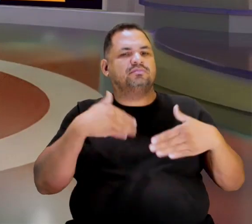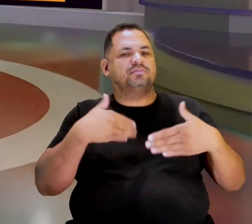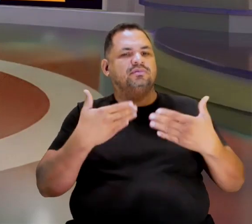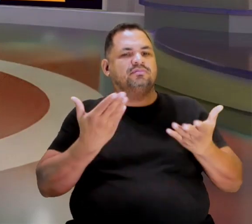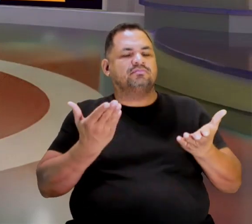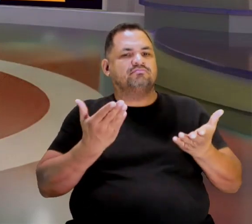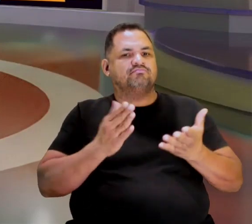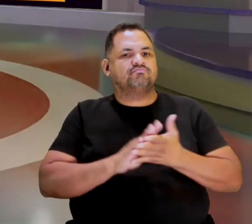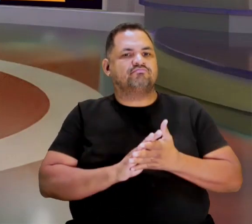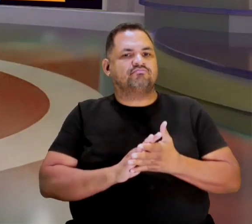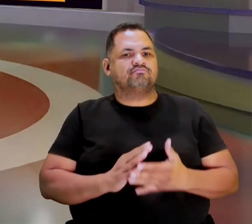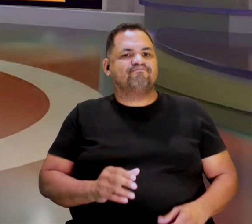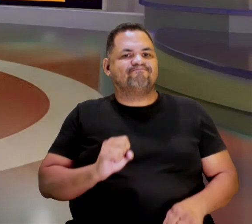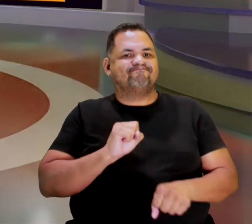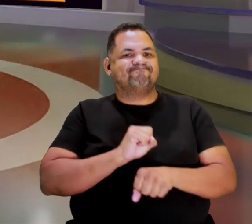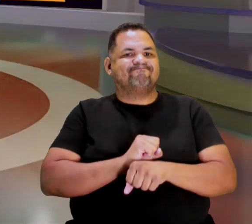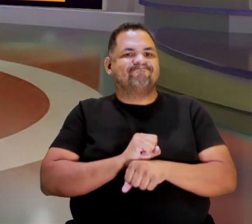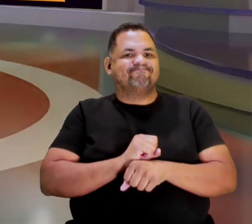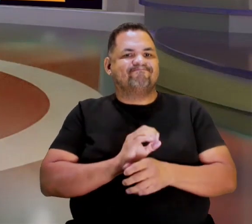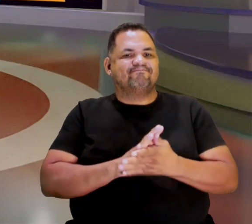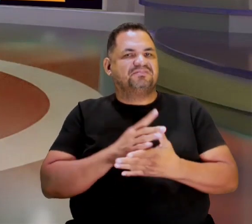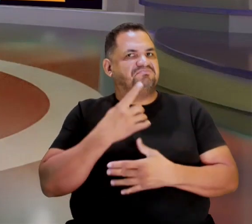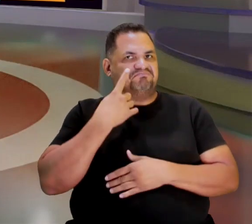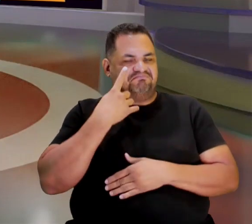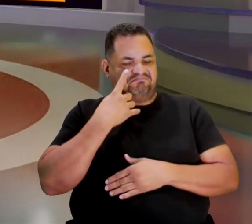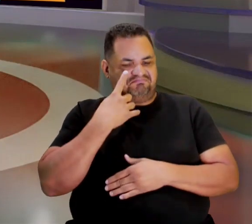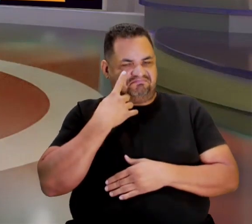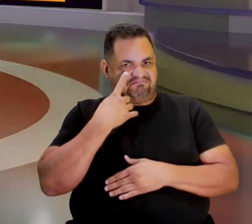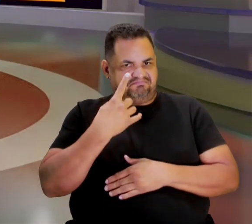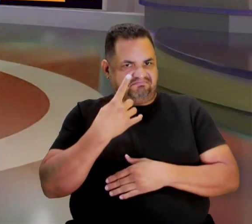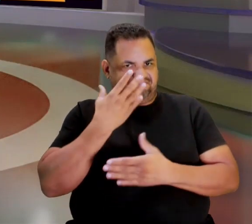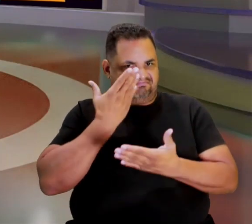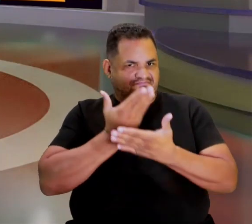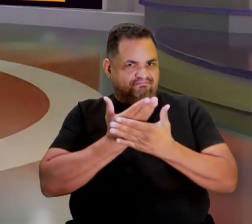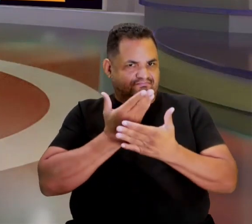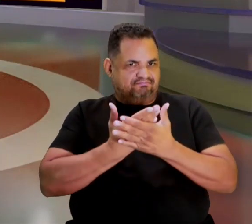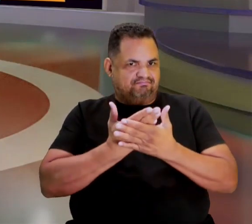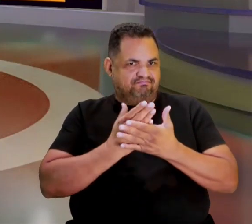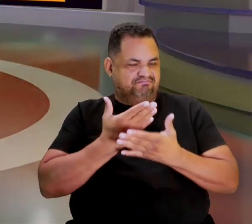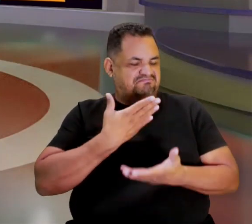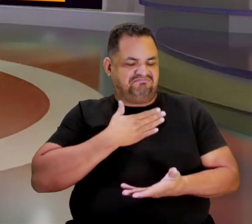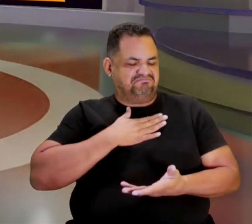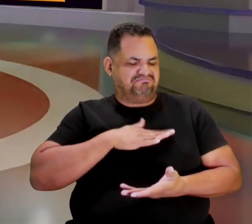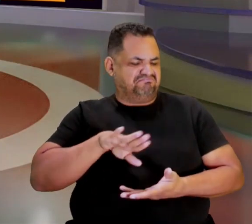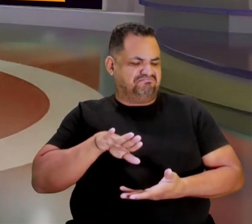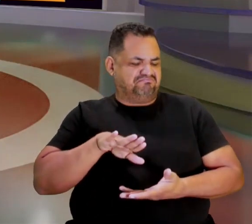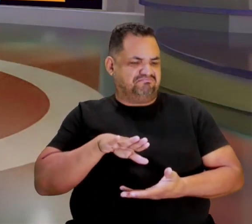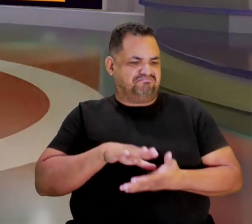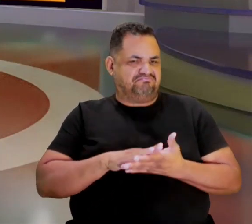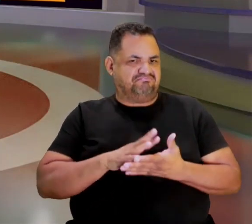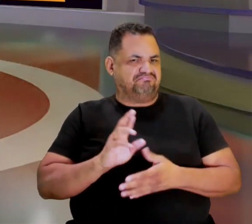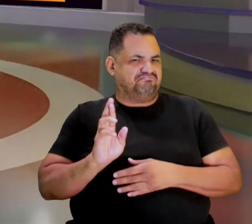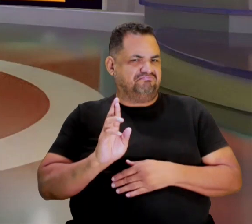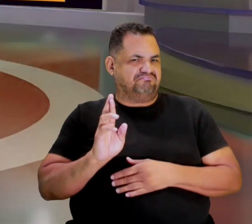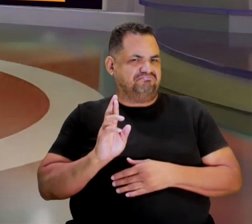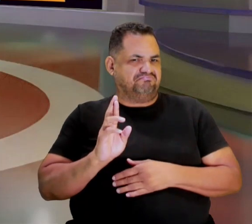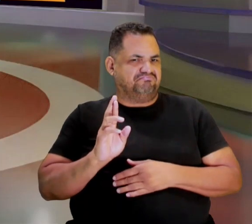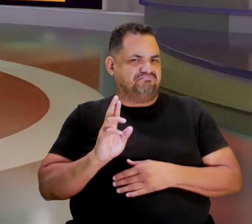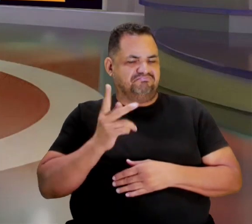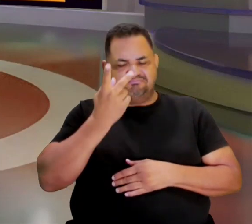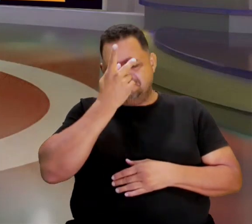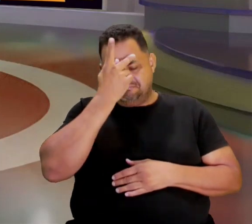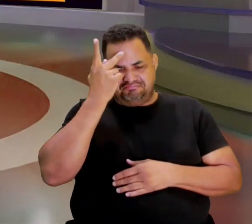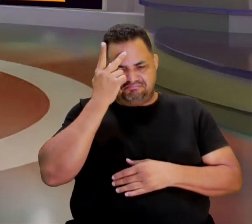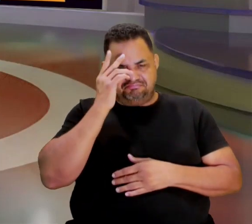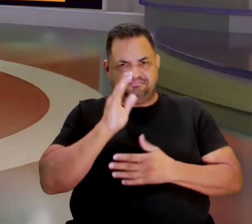Eu espero que ninguém esteja assistindo essa minha aula, né? Porque é uma aula que eu gostaria que ninguém assistisse. Mas se por acaso você